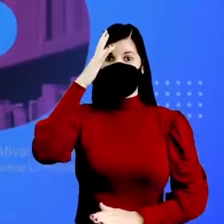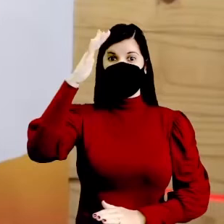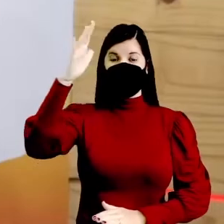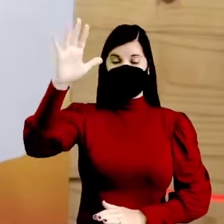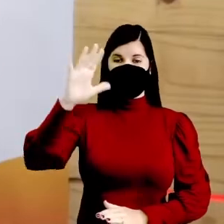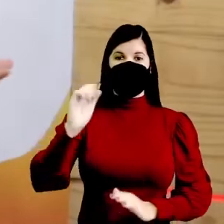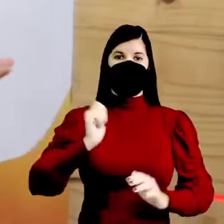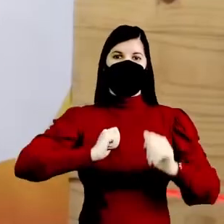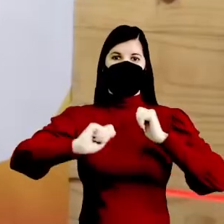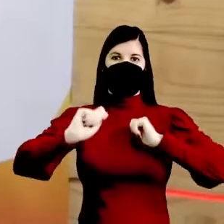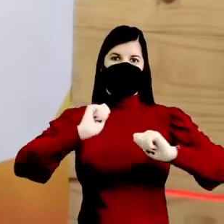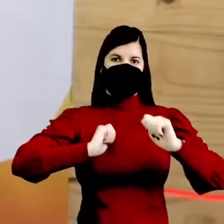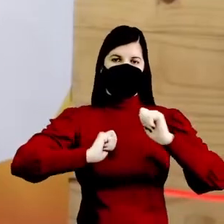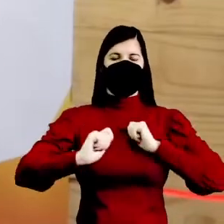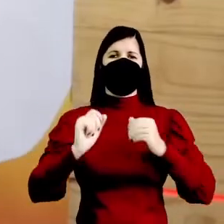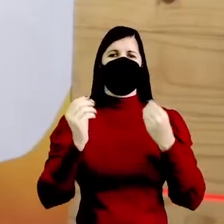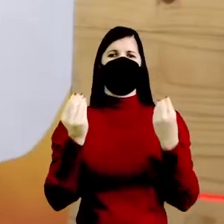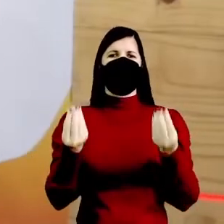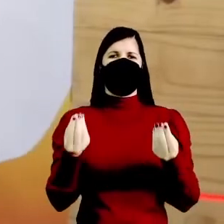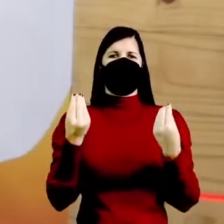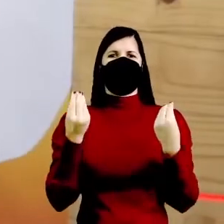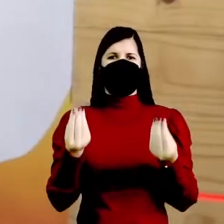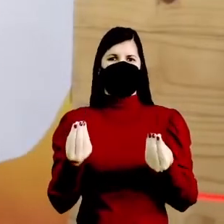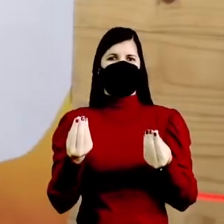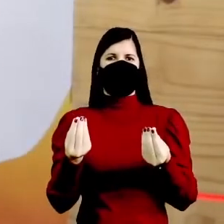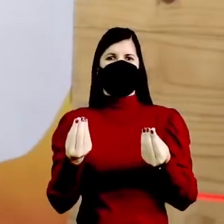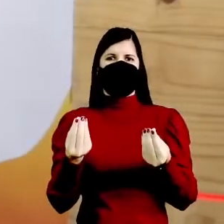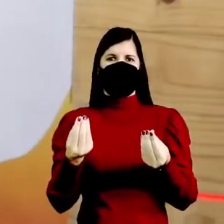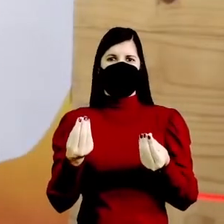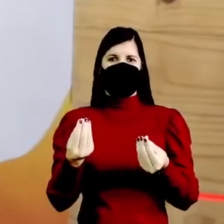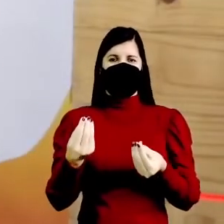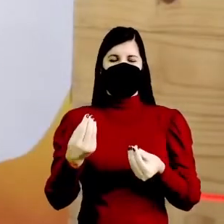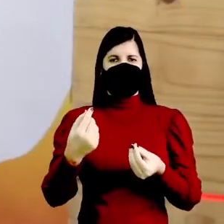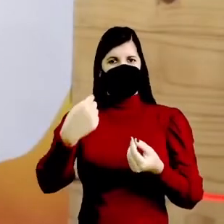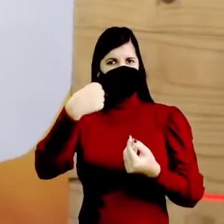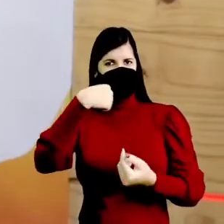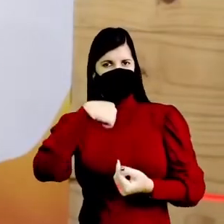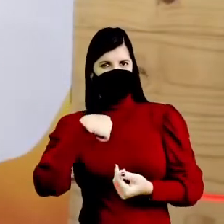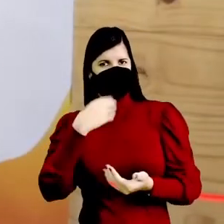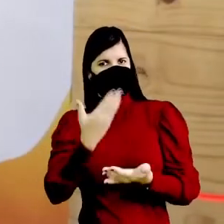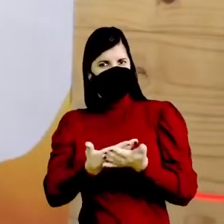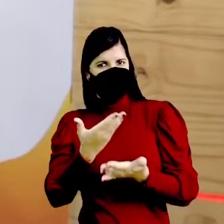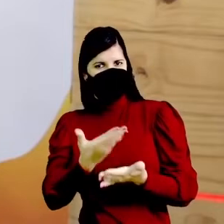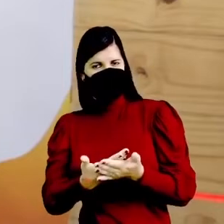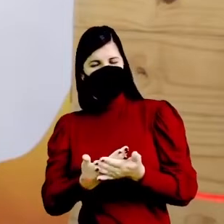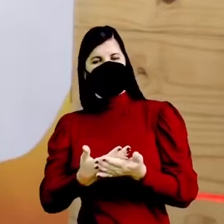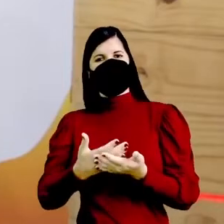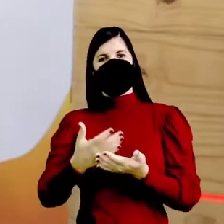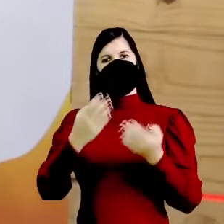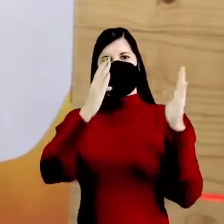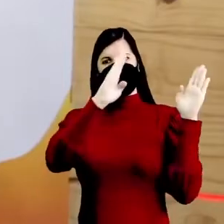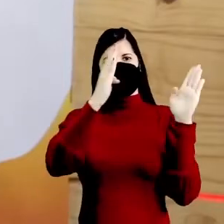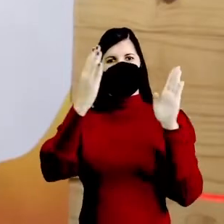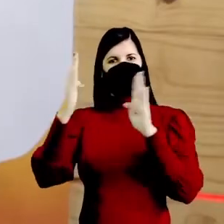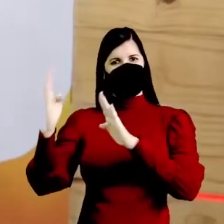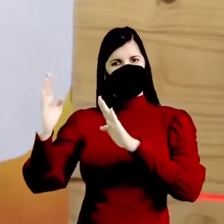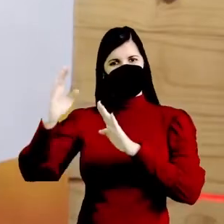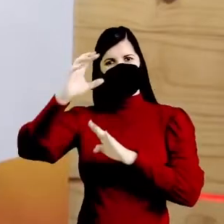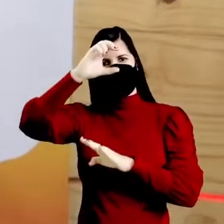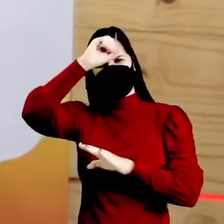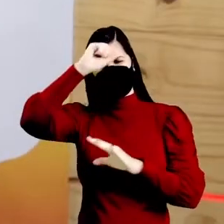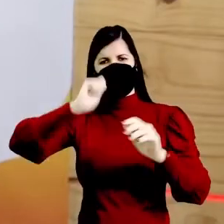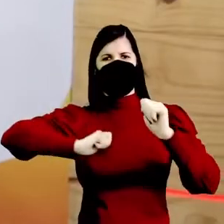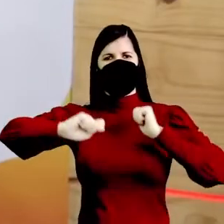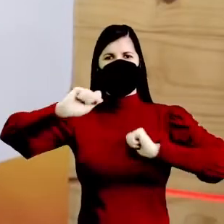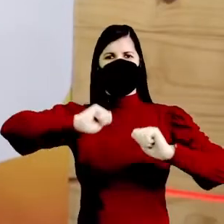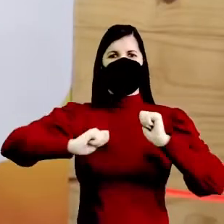administração. Professora, para que isso? Por que eu, estudante de biblioteconomia, tenho que aprender sobre